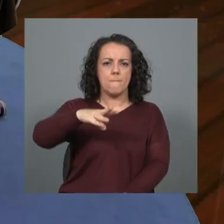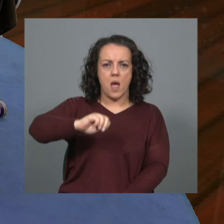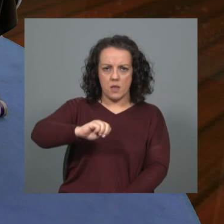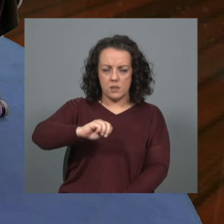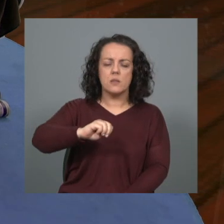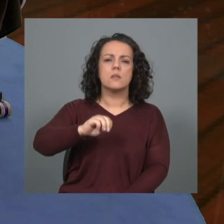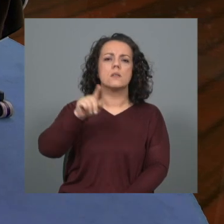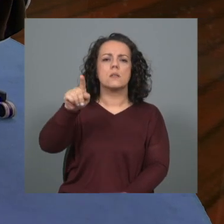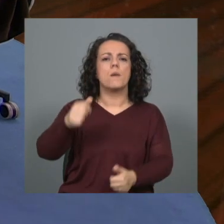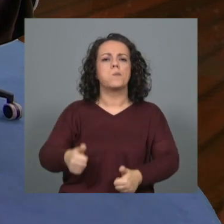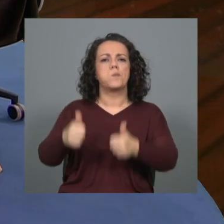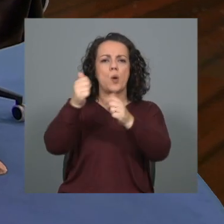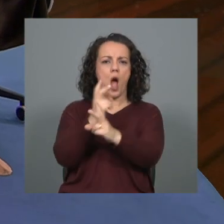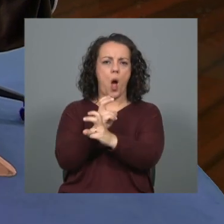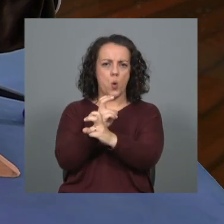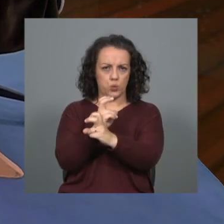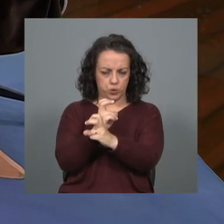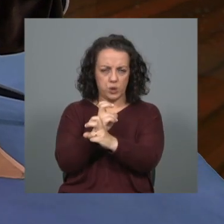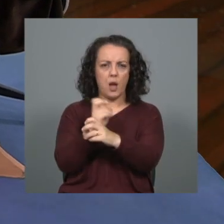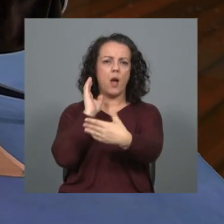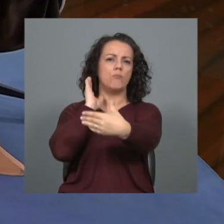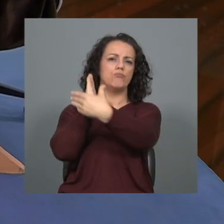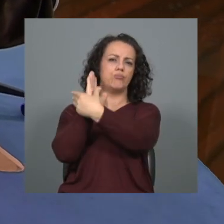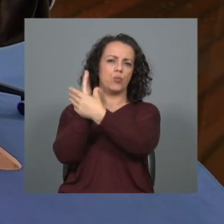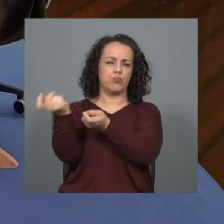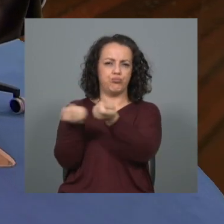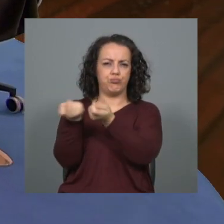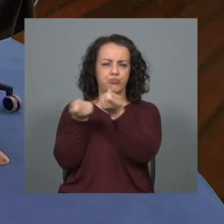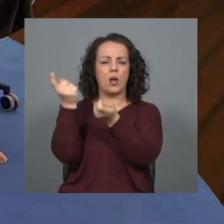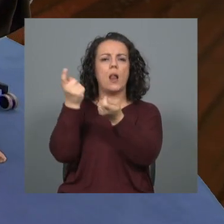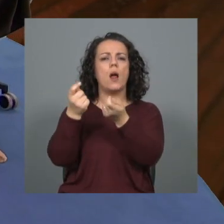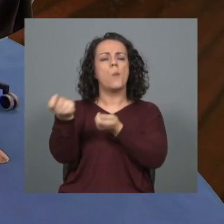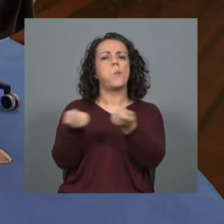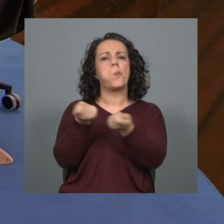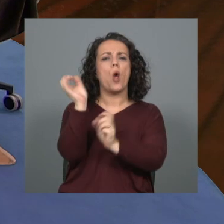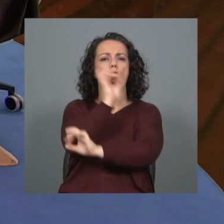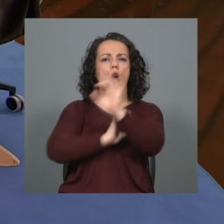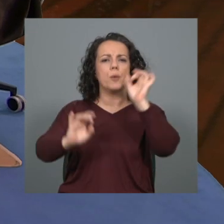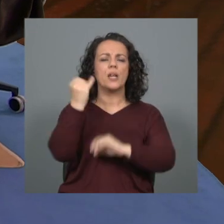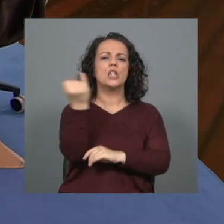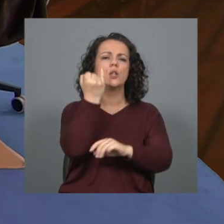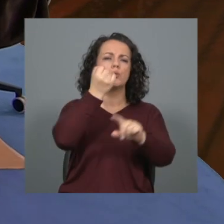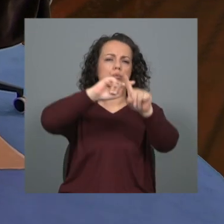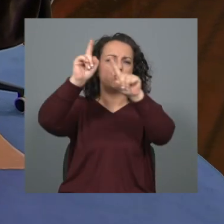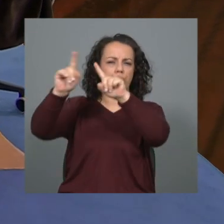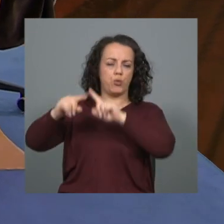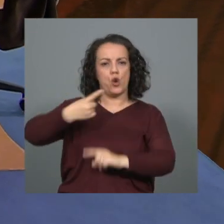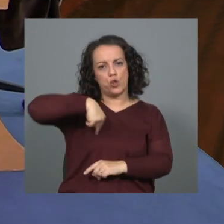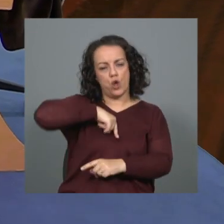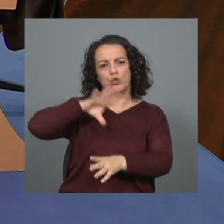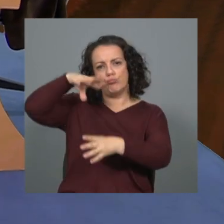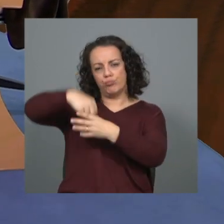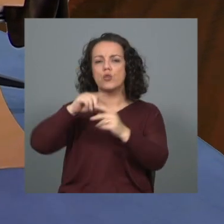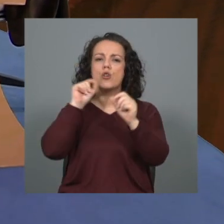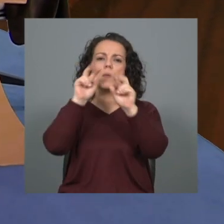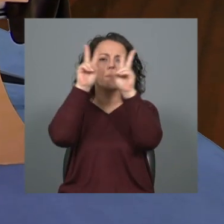na Diocese de Pölten, na Áustria, e que coordena uma rede europeia de arquivos de instituições variadas, à qual fazemos parte, o Ícaros,